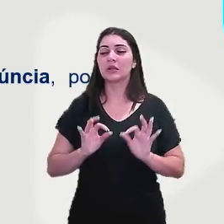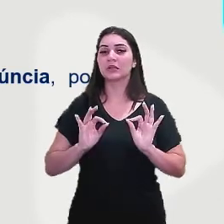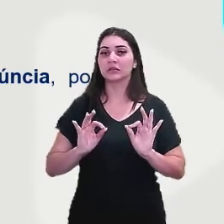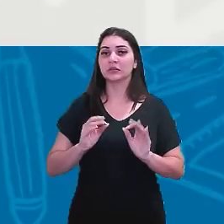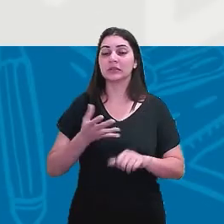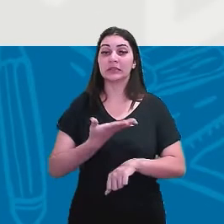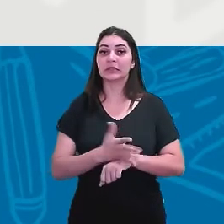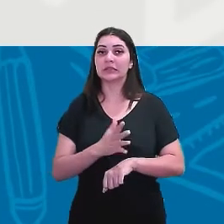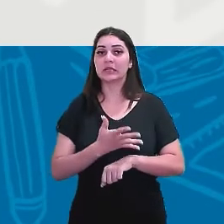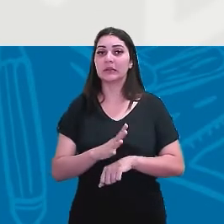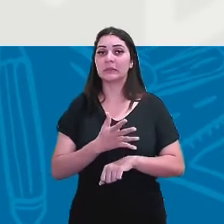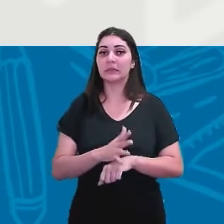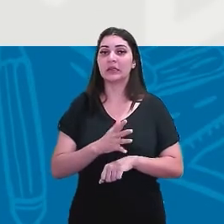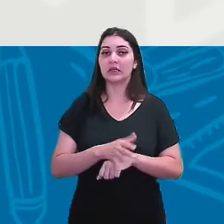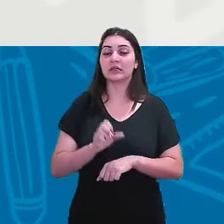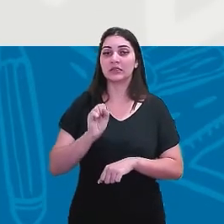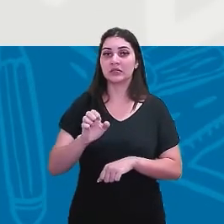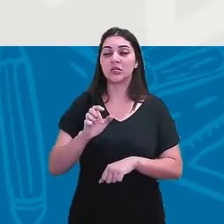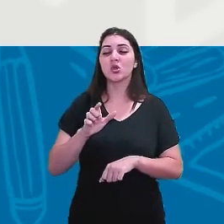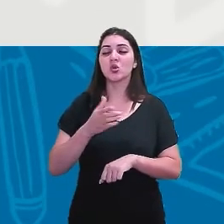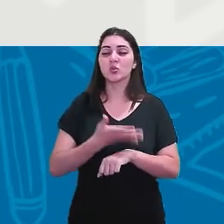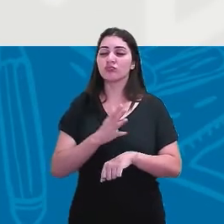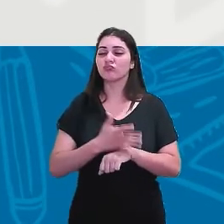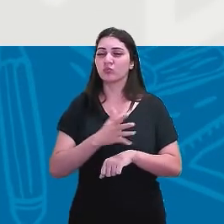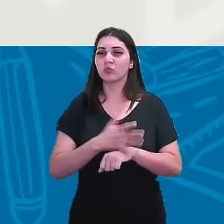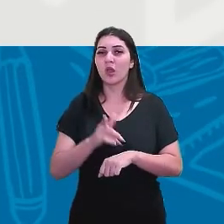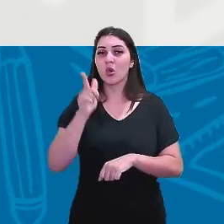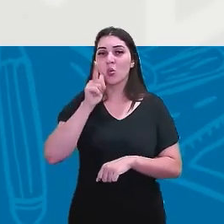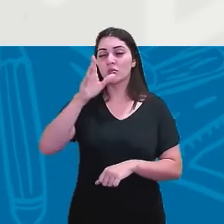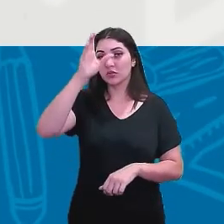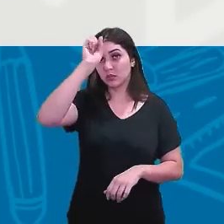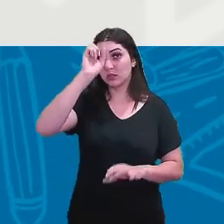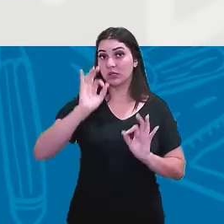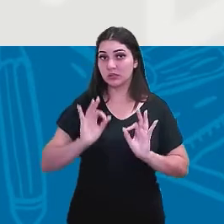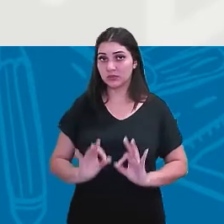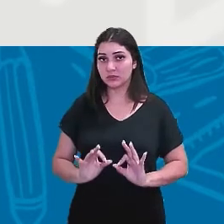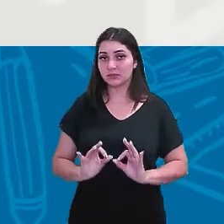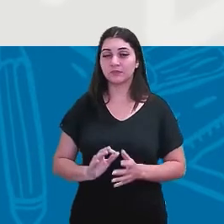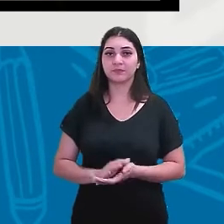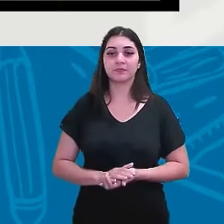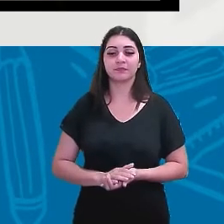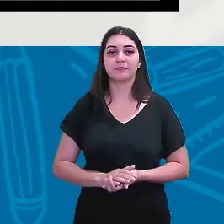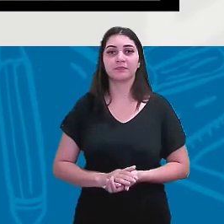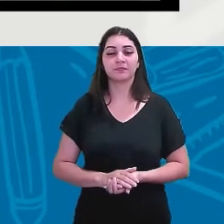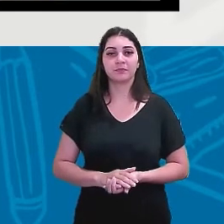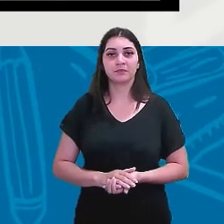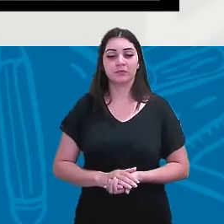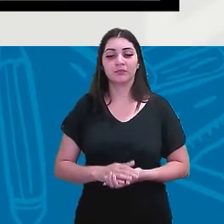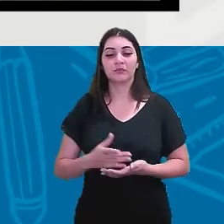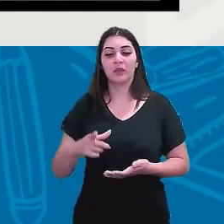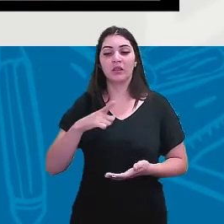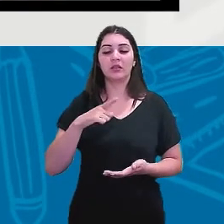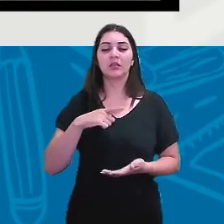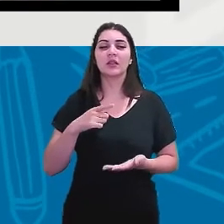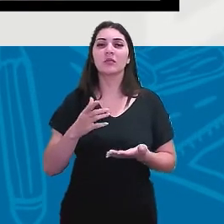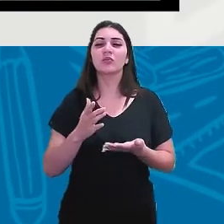na prática, se a gente treina, a gente consegue aprender, tá certo? Vamos seguir. Temos